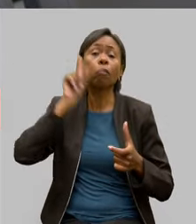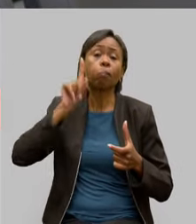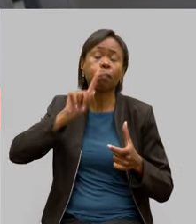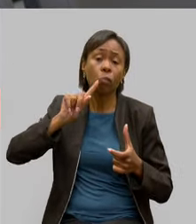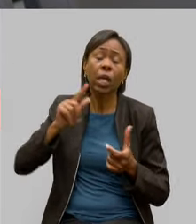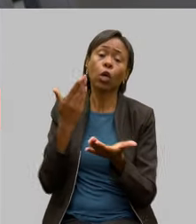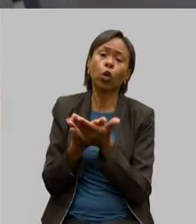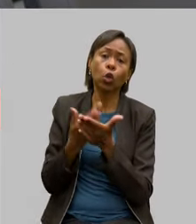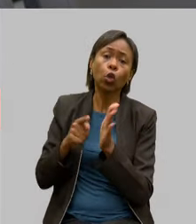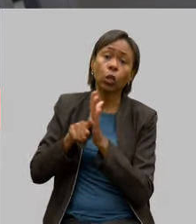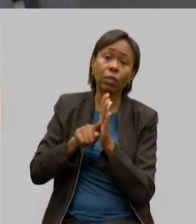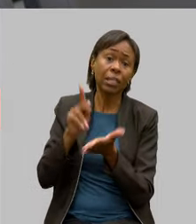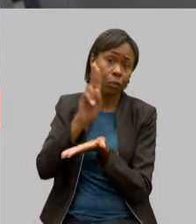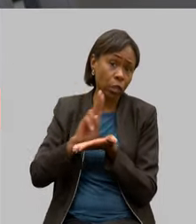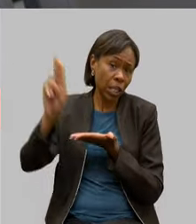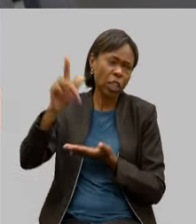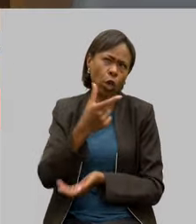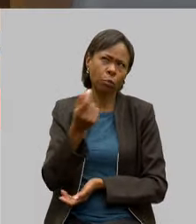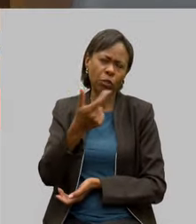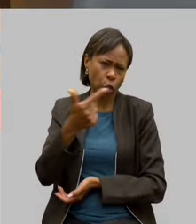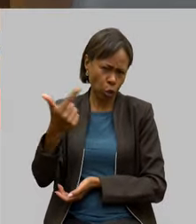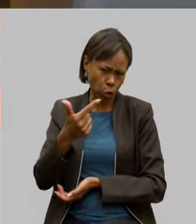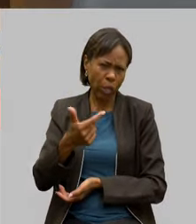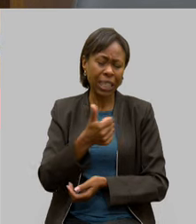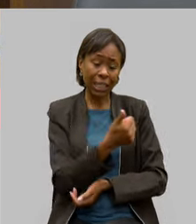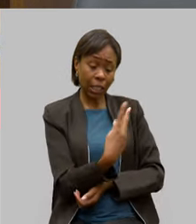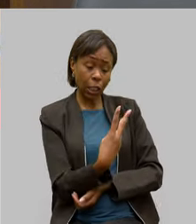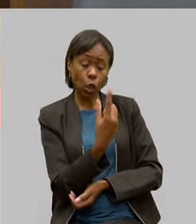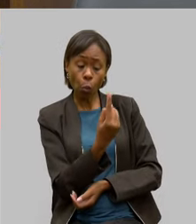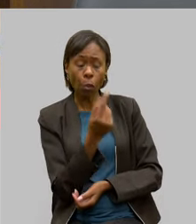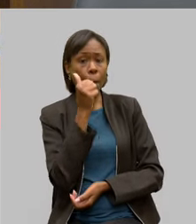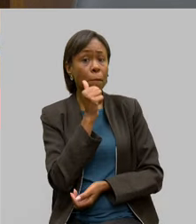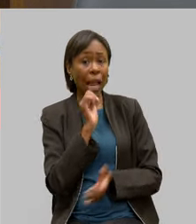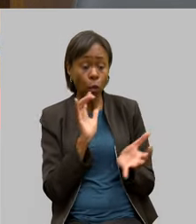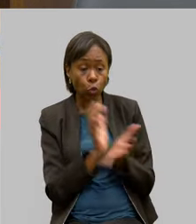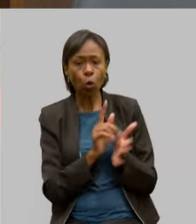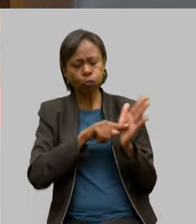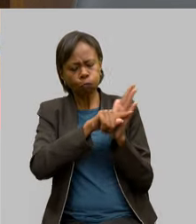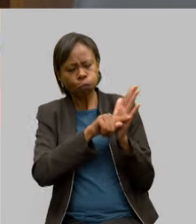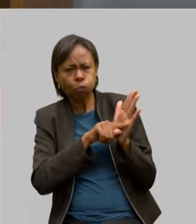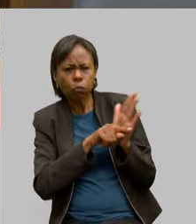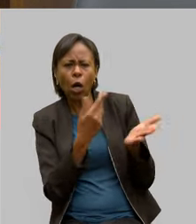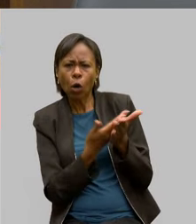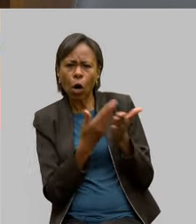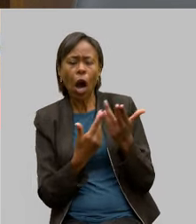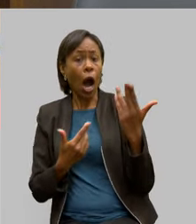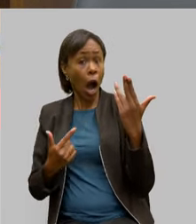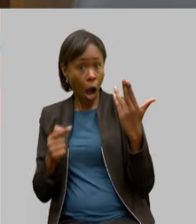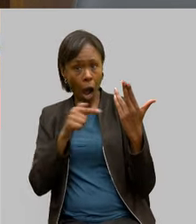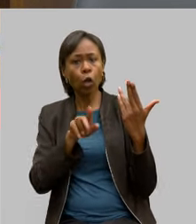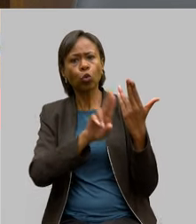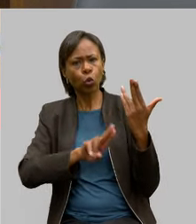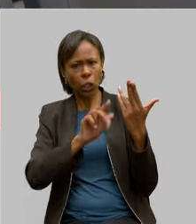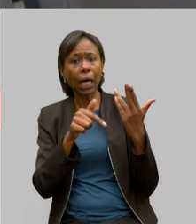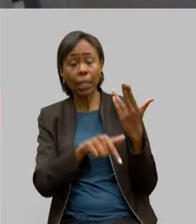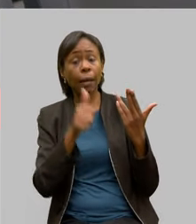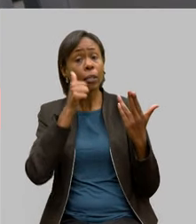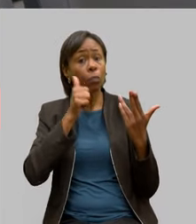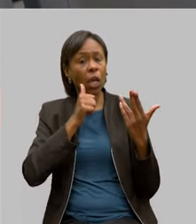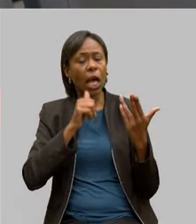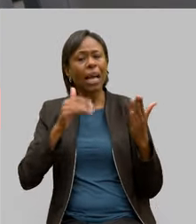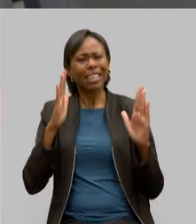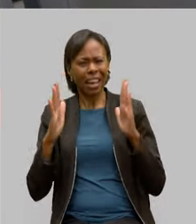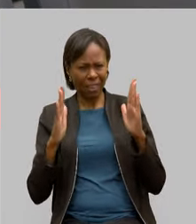em 2022 fizeram um estudo com 131 mulheres usando o cannabis na mulher na perimenopausa que é quando ela passa dos